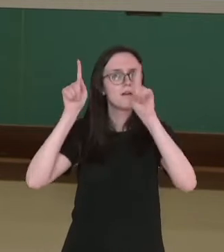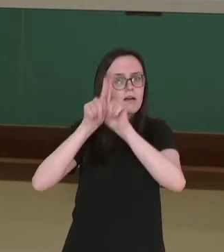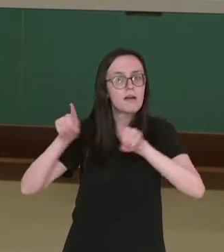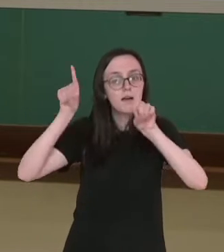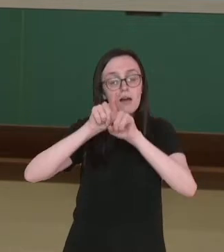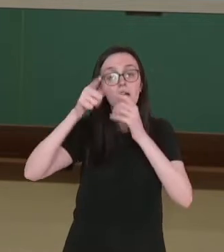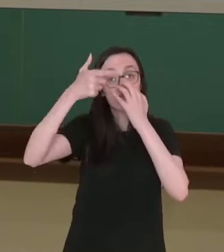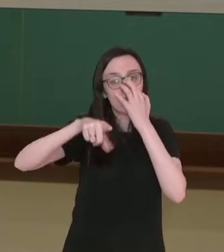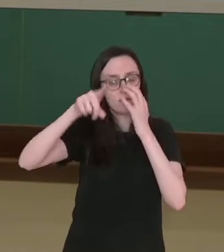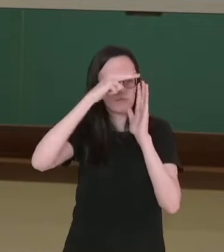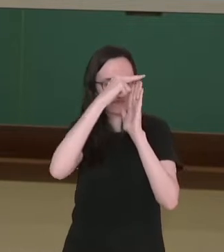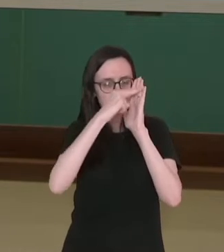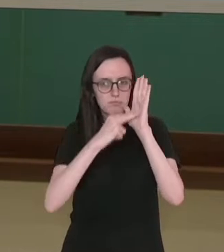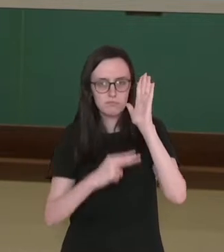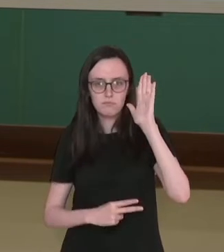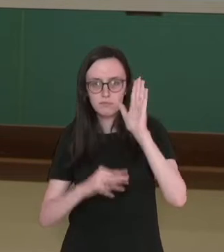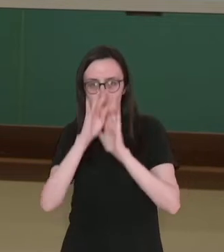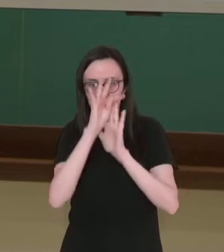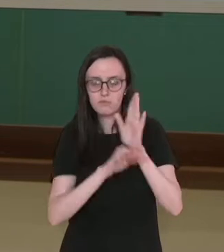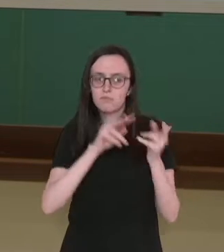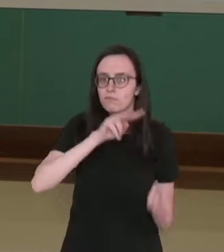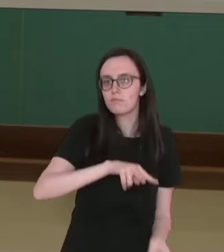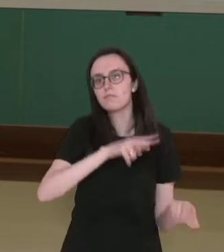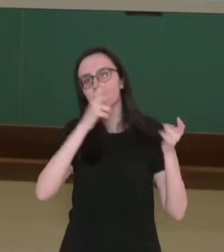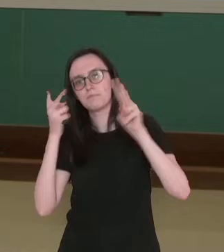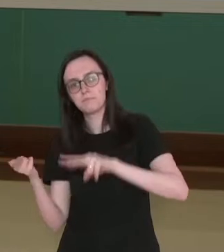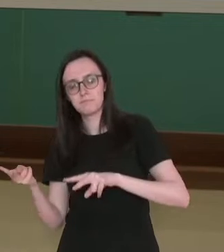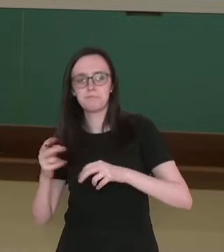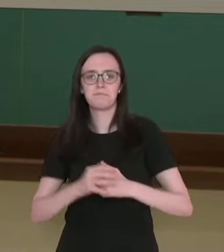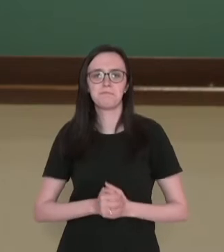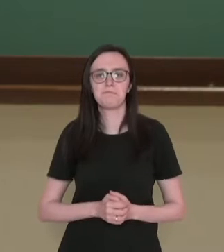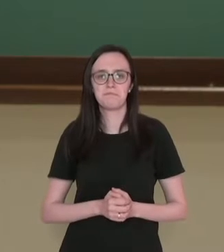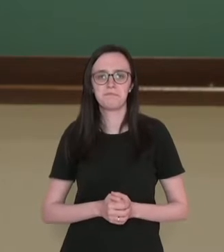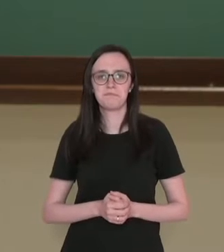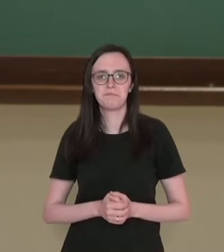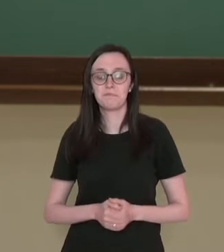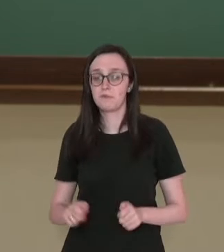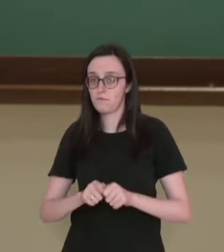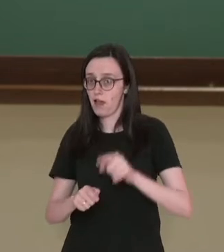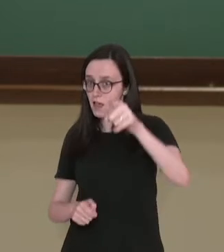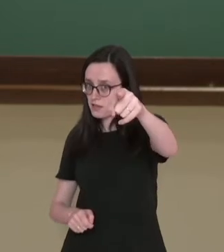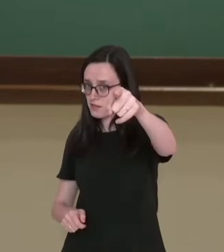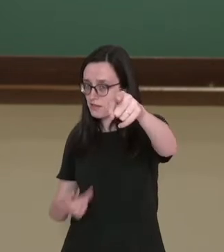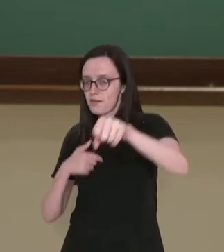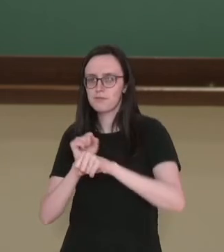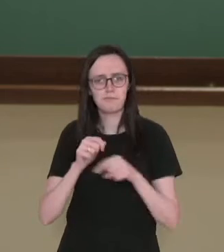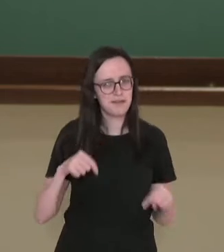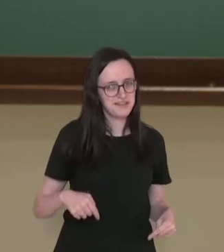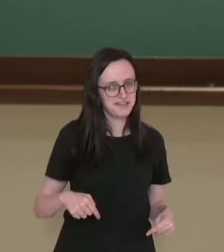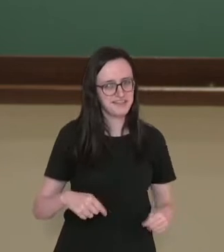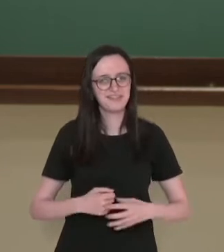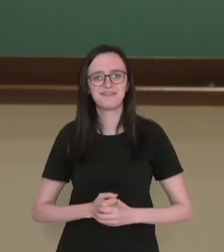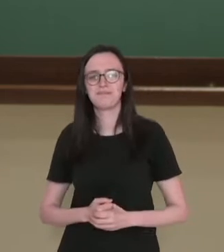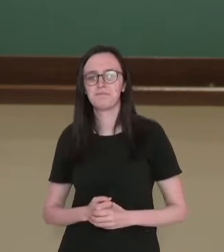primeira estrofe do texto e transcreva as rimas. Faz aí, eu te aguardo aqui.